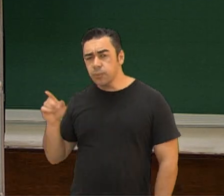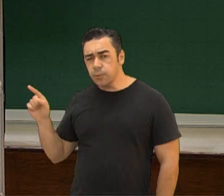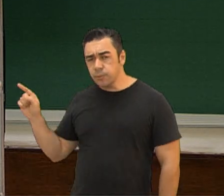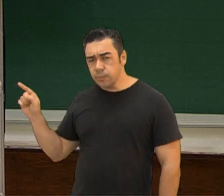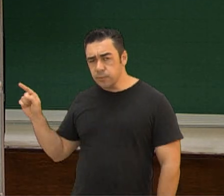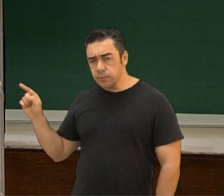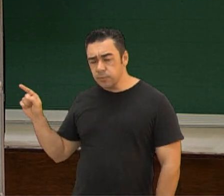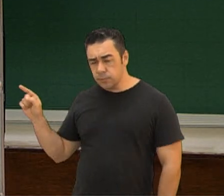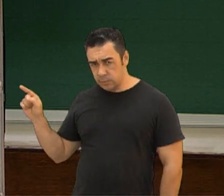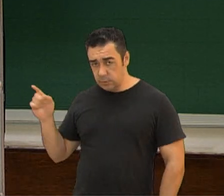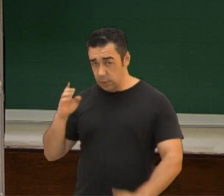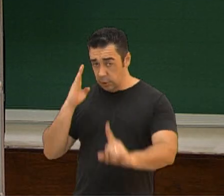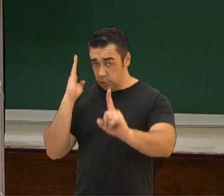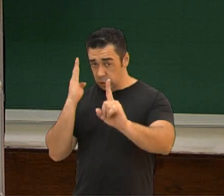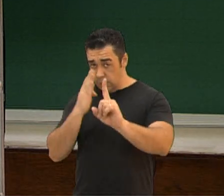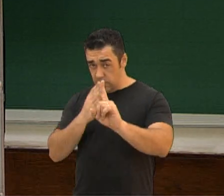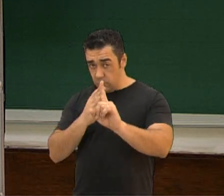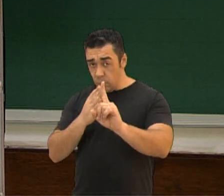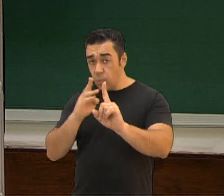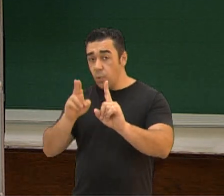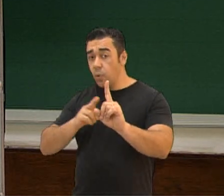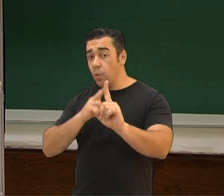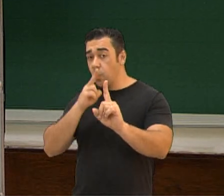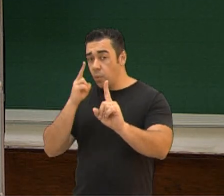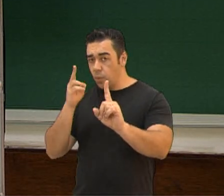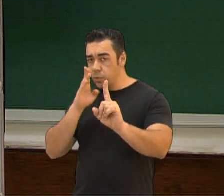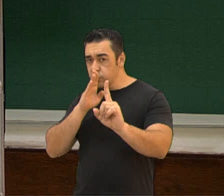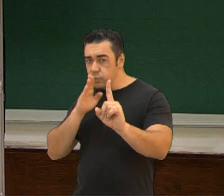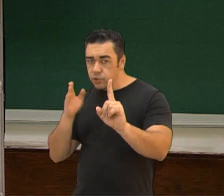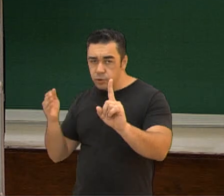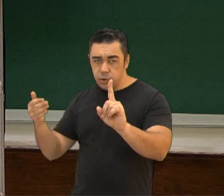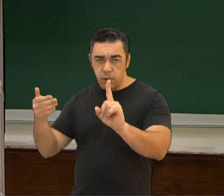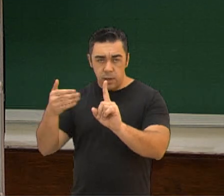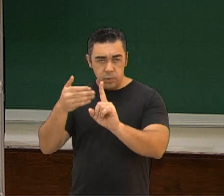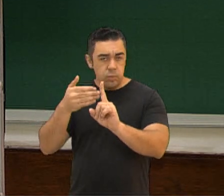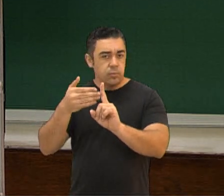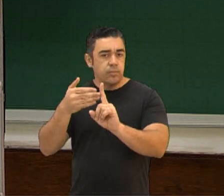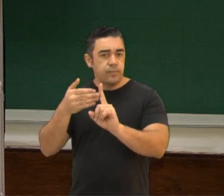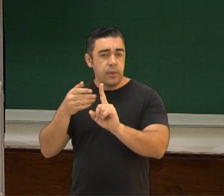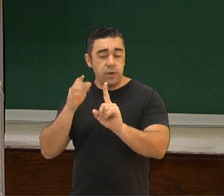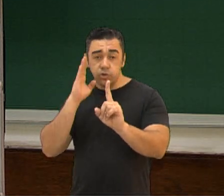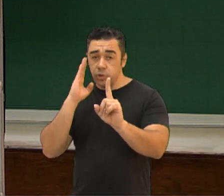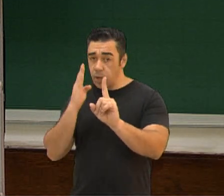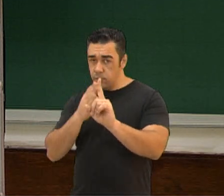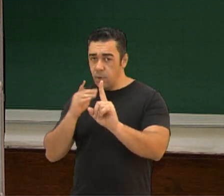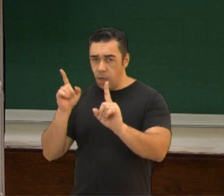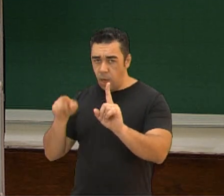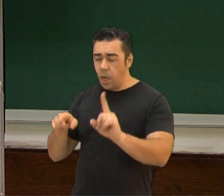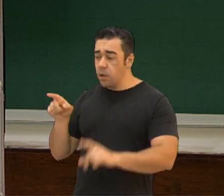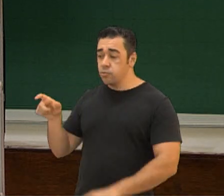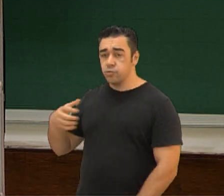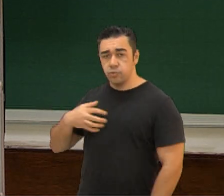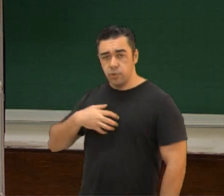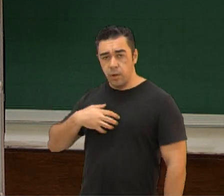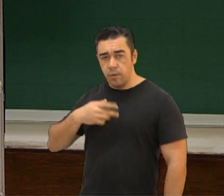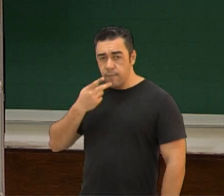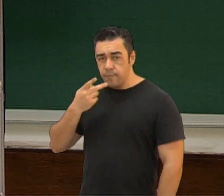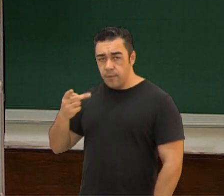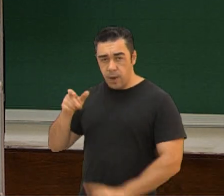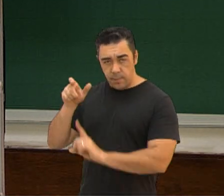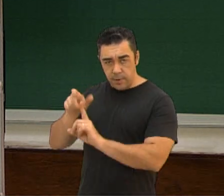em negrito? Será que eu tenho discurso direto, ou seja, é a reprodução da fala direta dos personagens? Ou será que é um